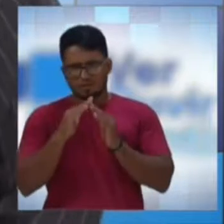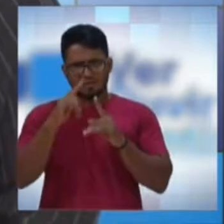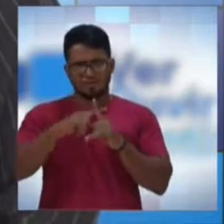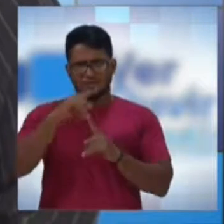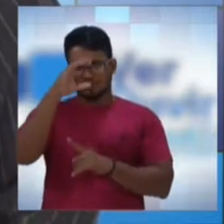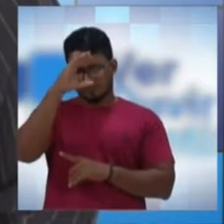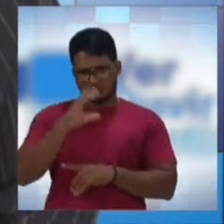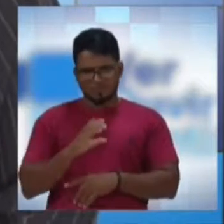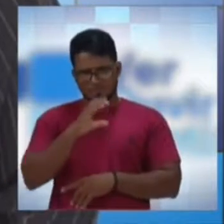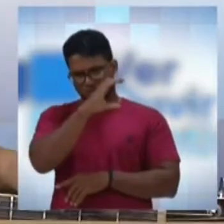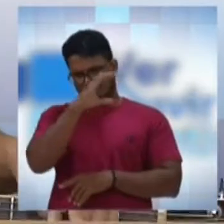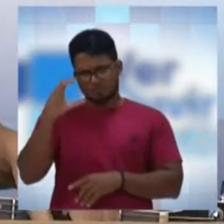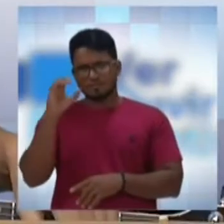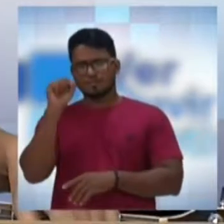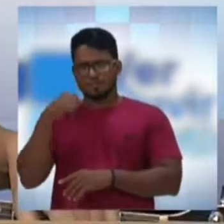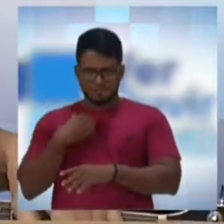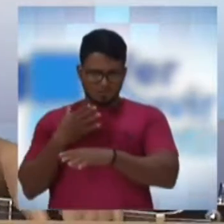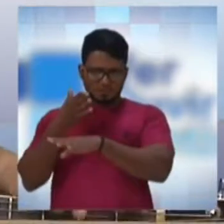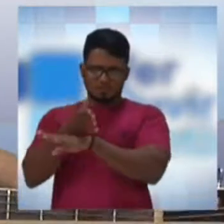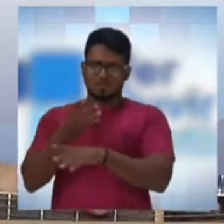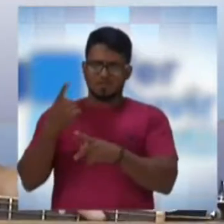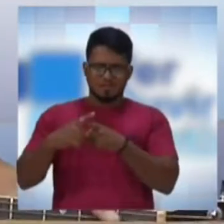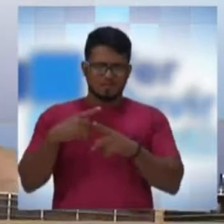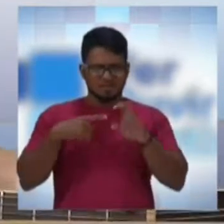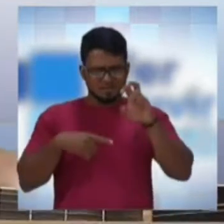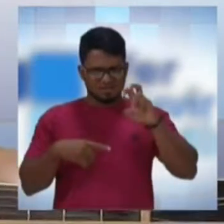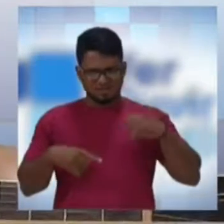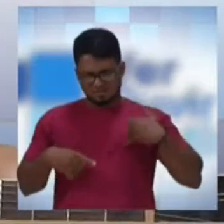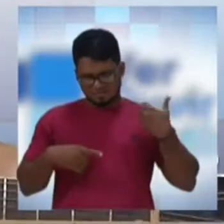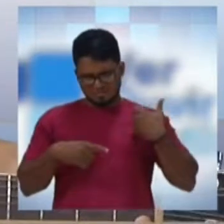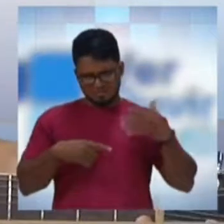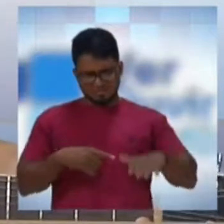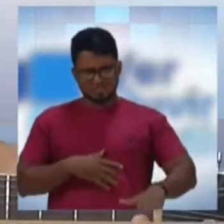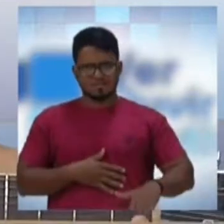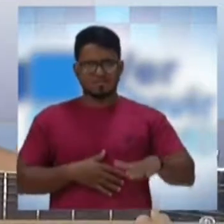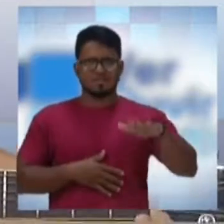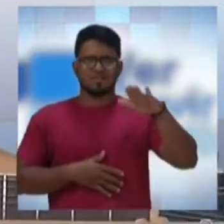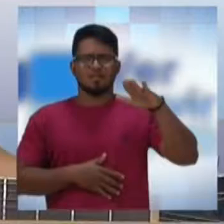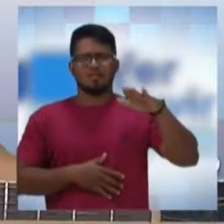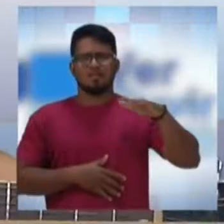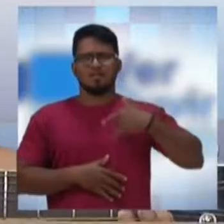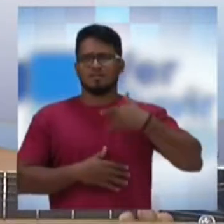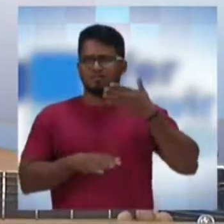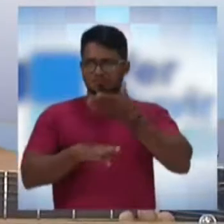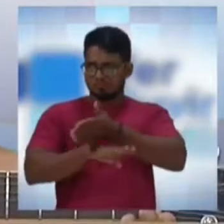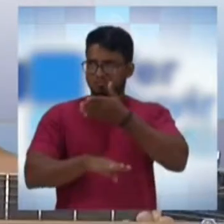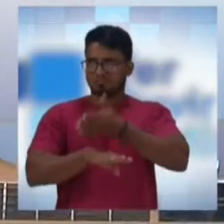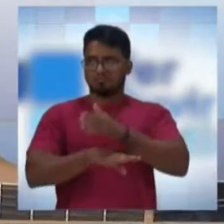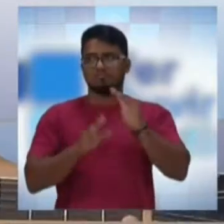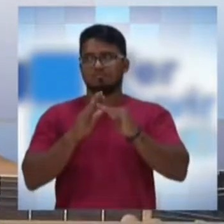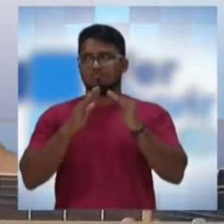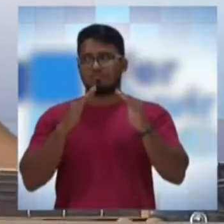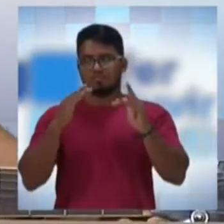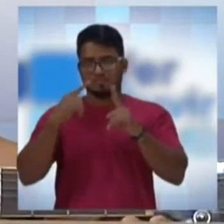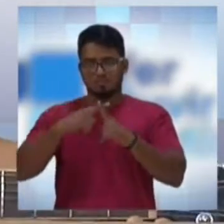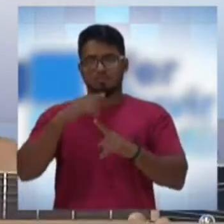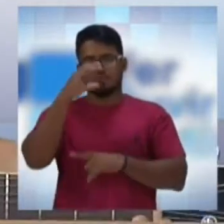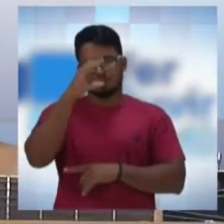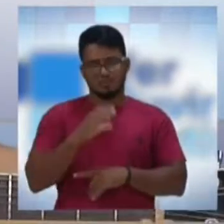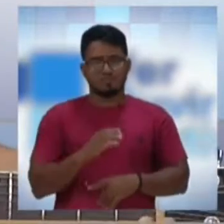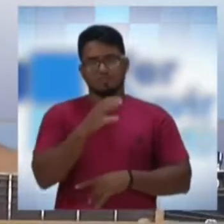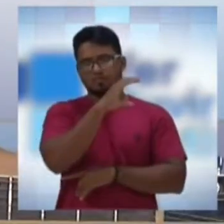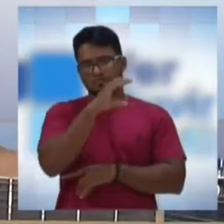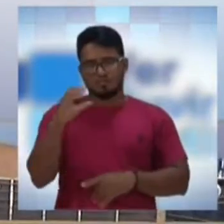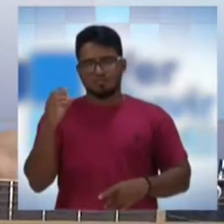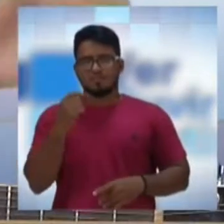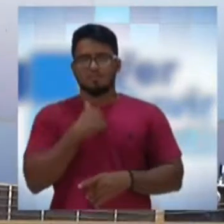Igreja Católica, né? Sim. Porque desde os 5 anos que eu... frequenta a Igreja Católica e